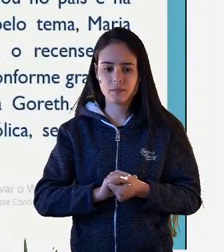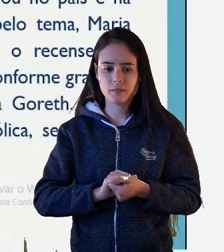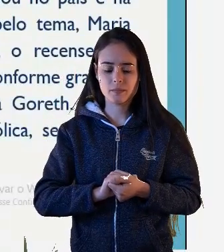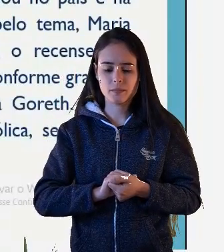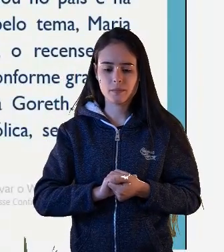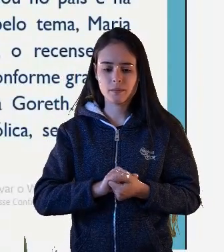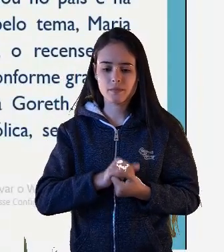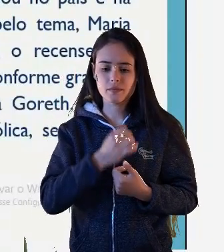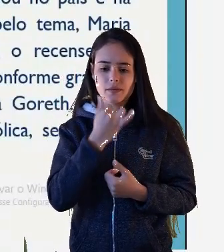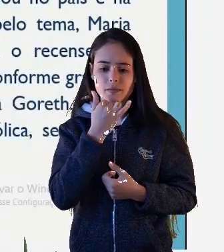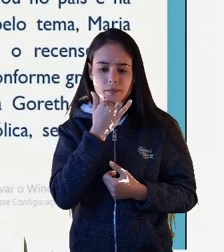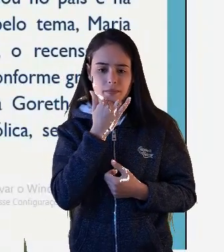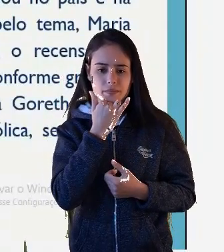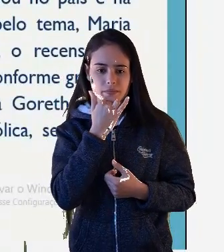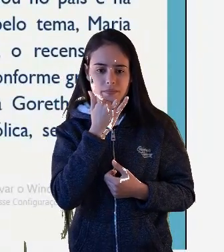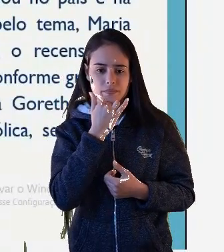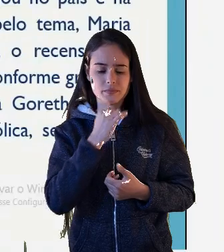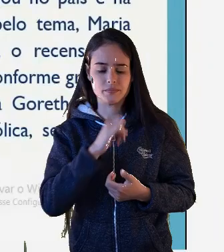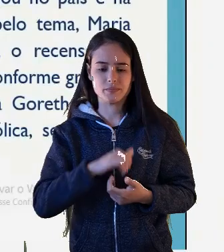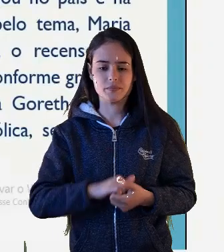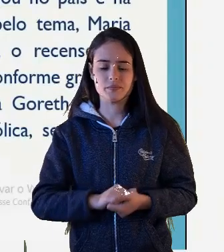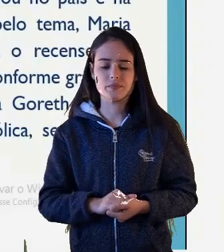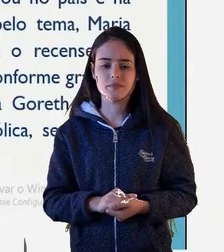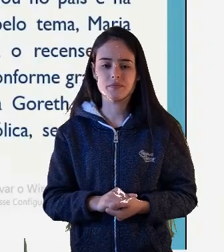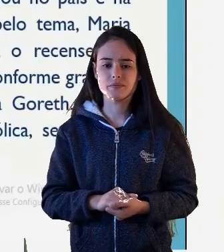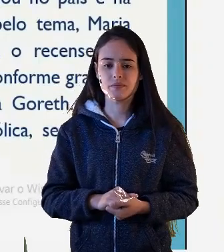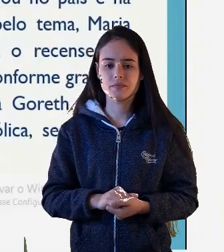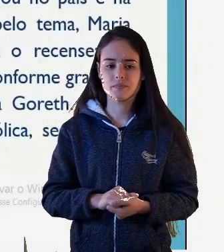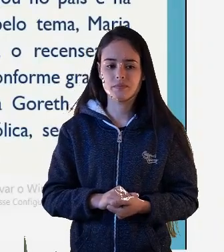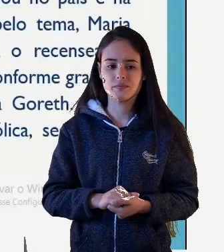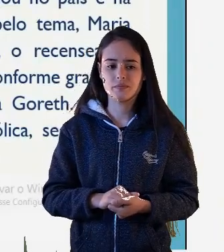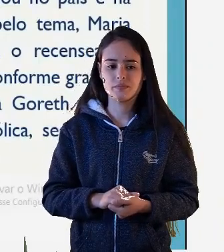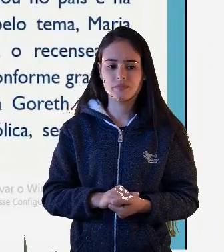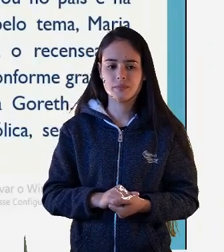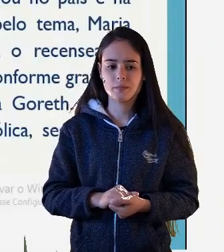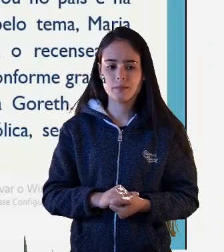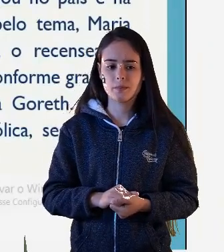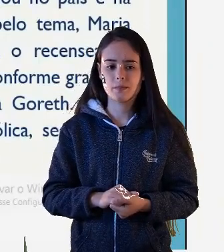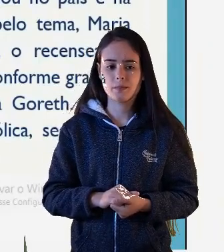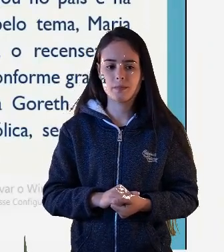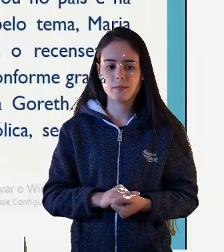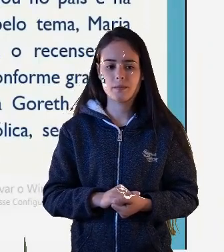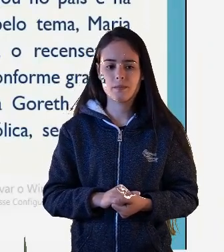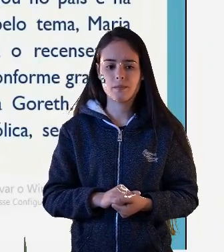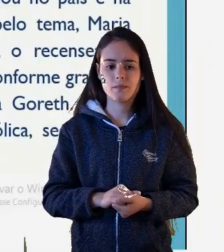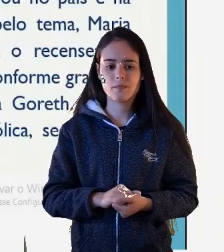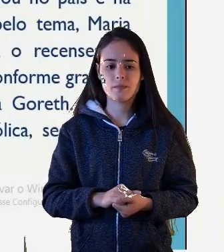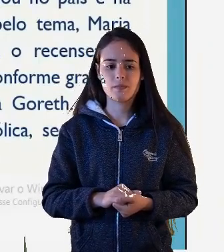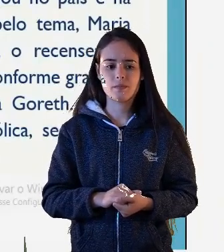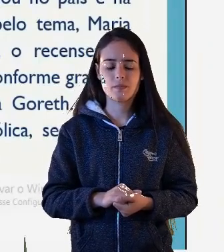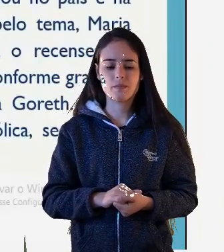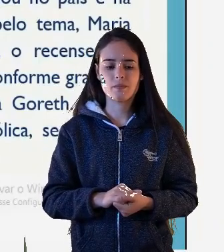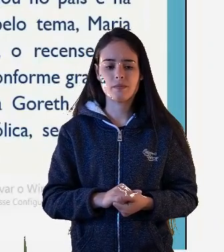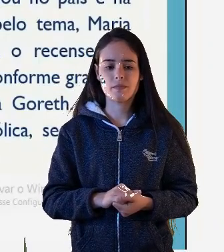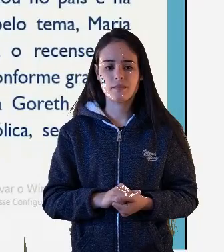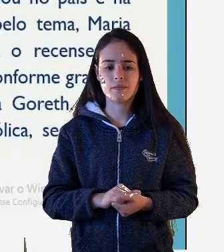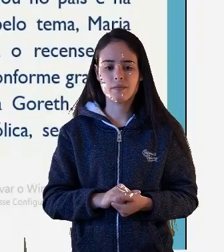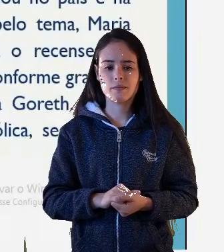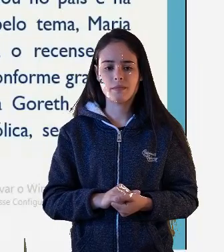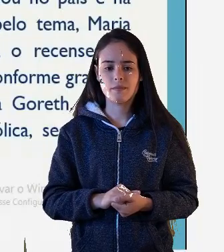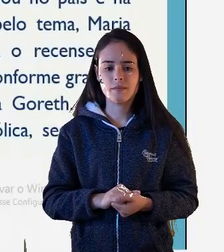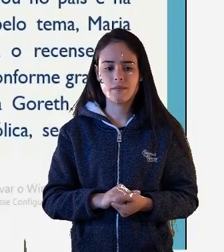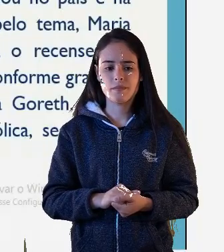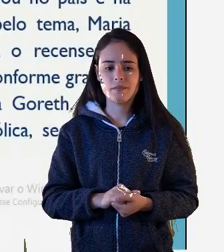Então, eu peguei ali o censo que recentemente, né, nos trouxe aí foi bem recentemente mesmo, né, dia 6/6 agora,